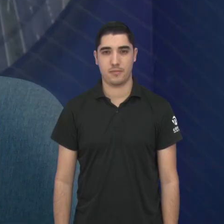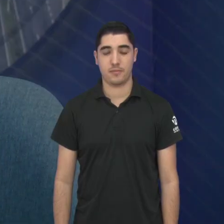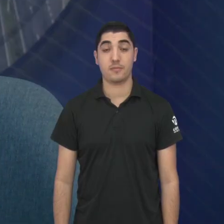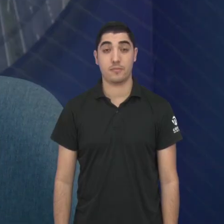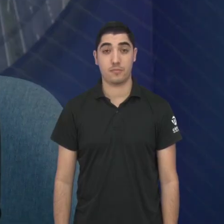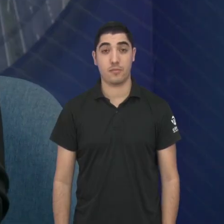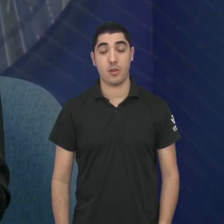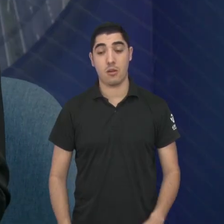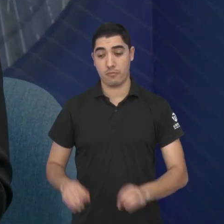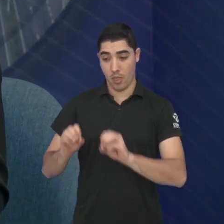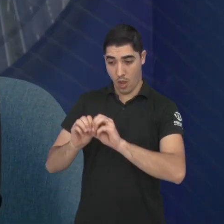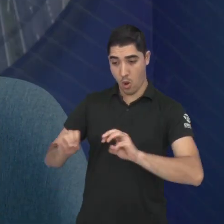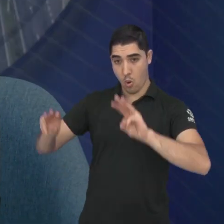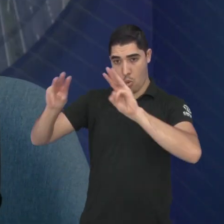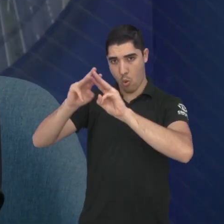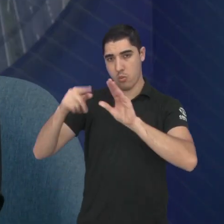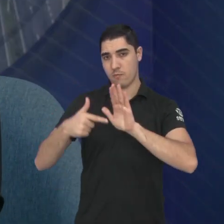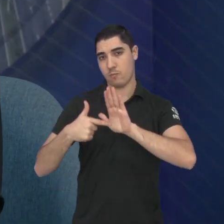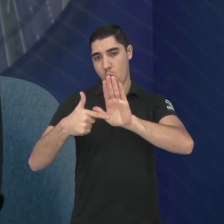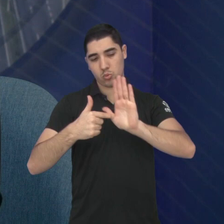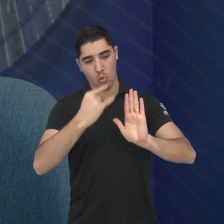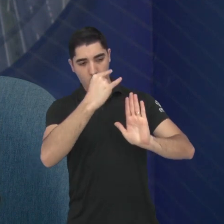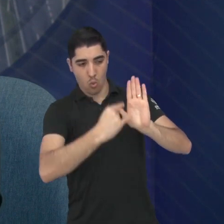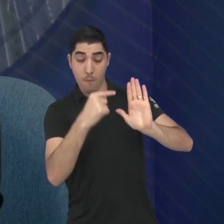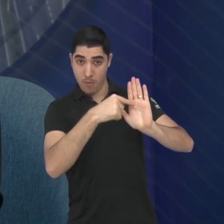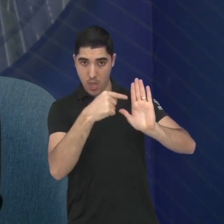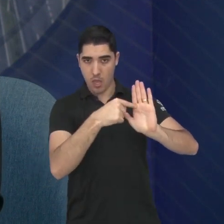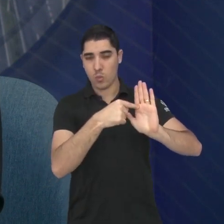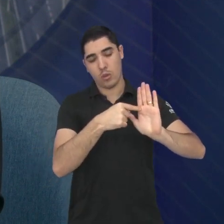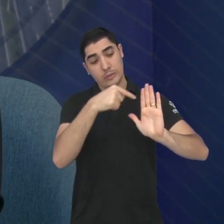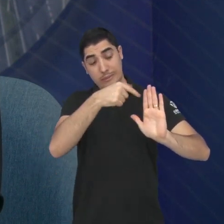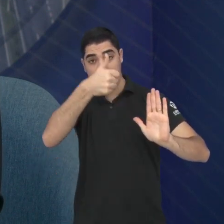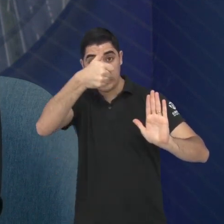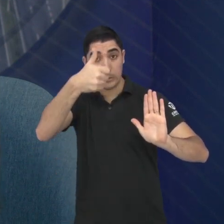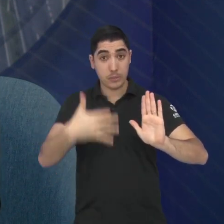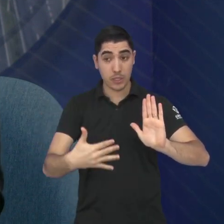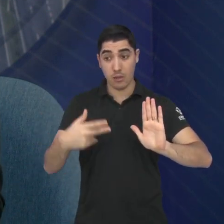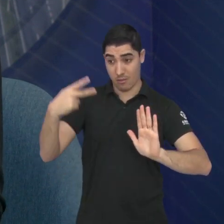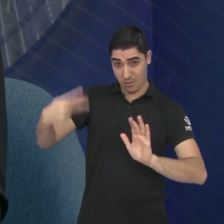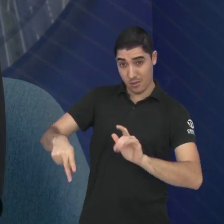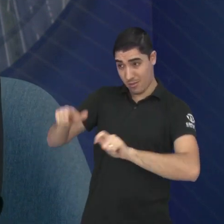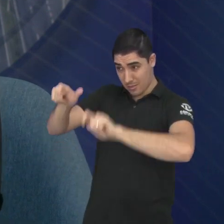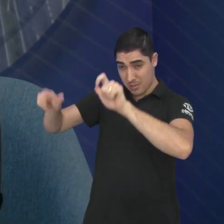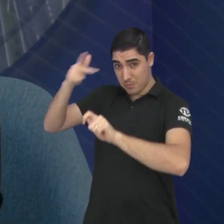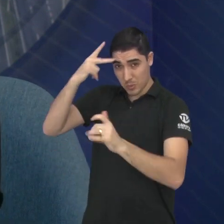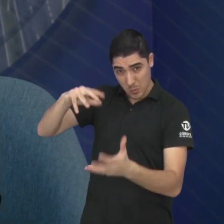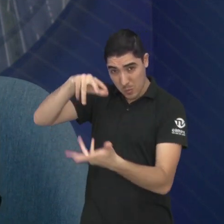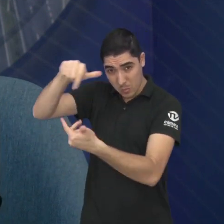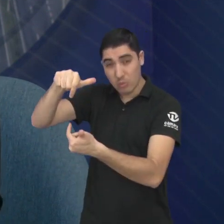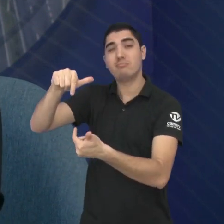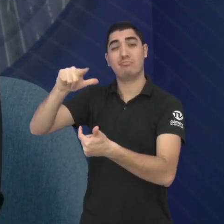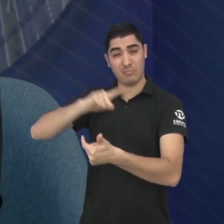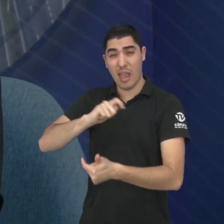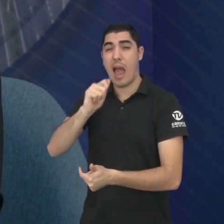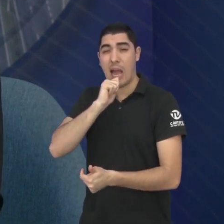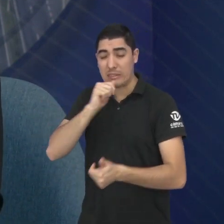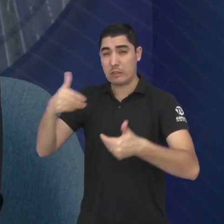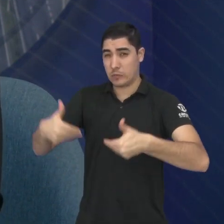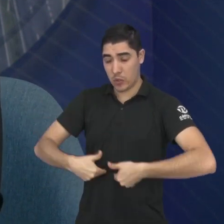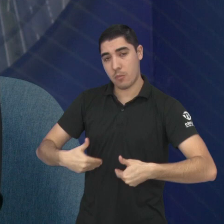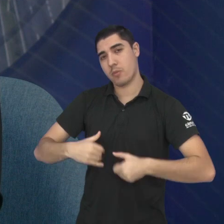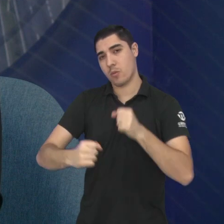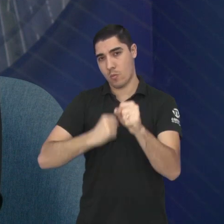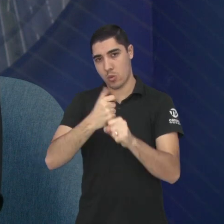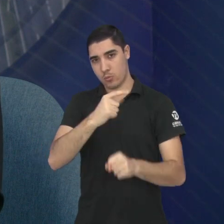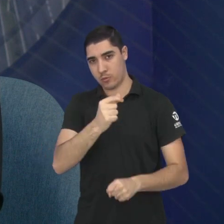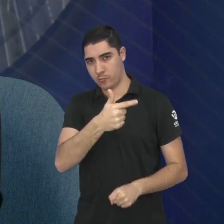Um relatório da ONU, a Organização das Nações Unidas, apontou que o mundo retrocedeu no combate à fome. Em 2021,